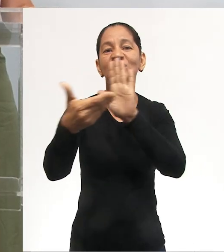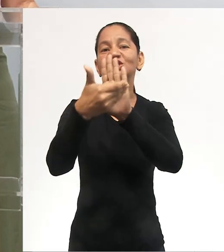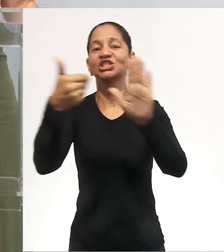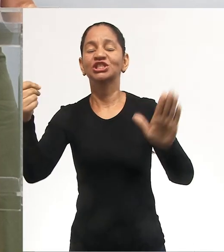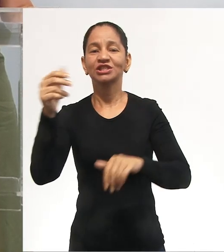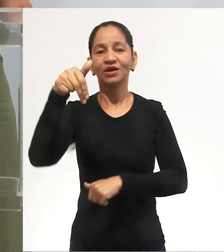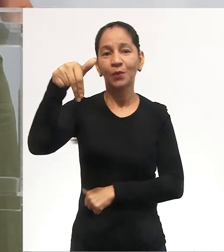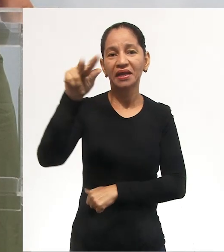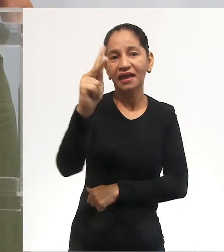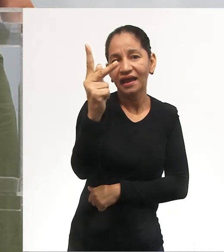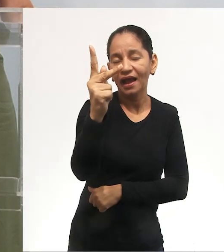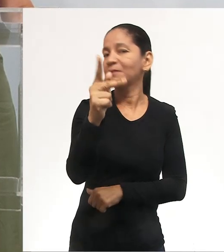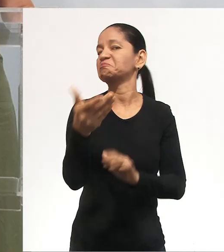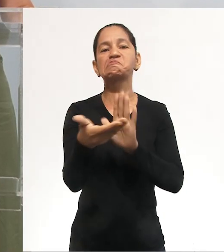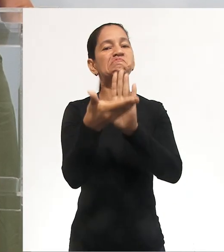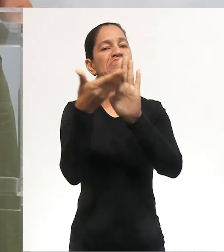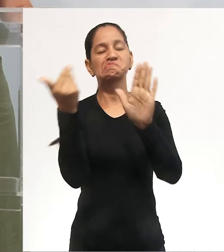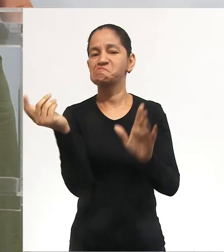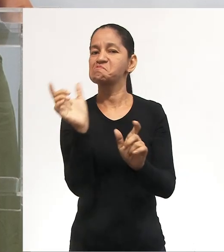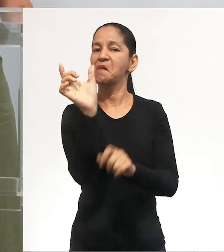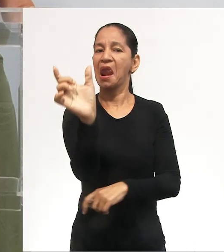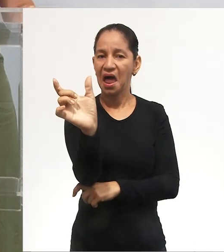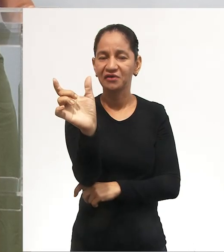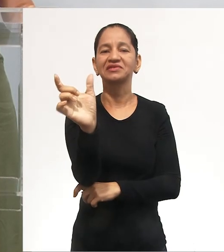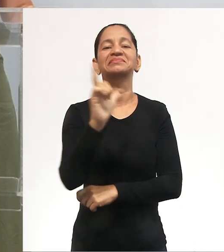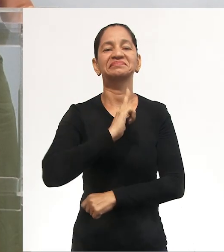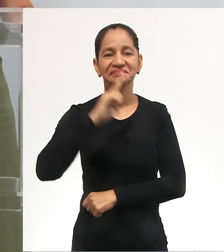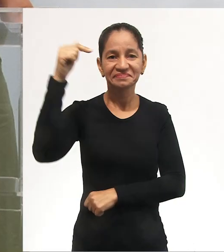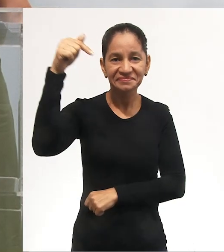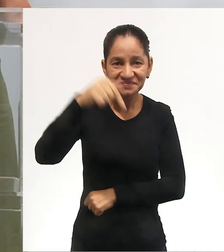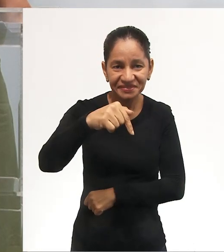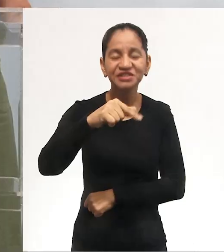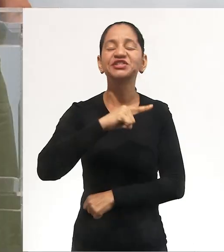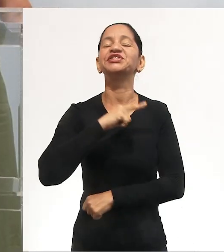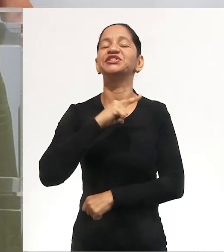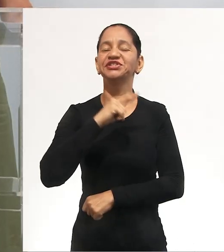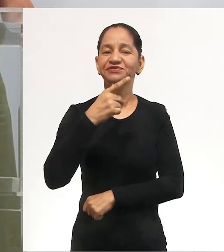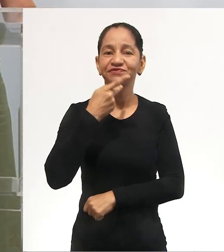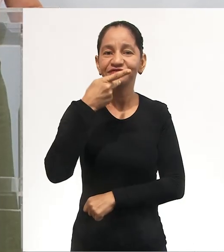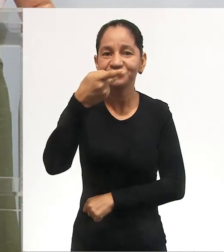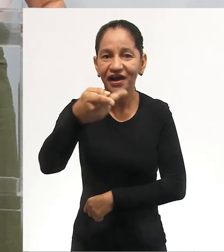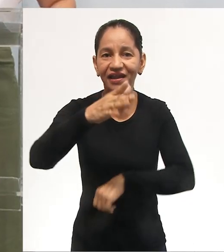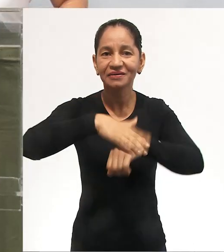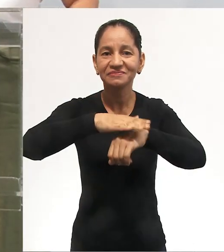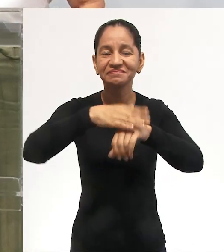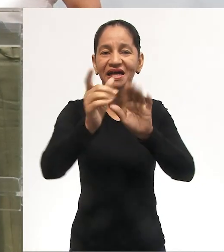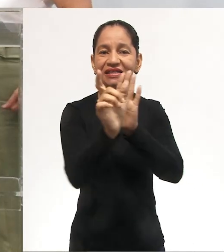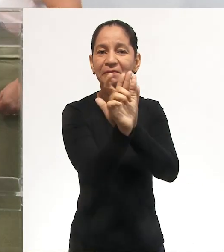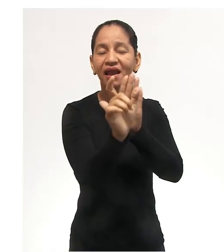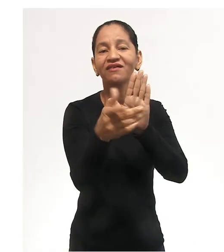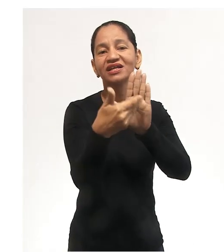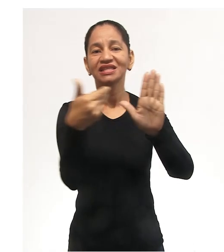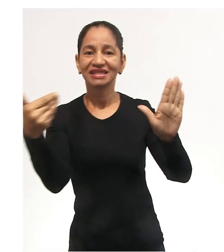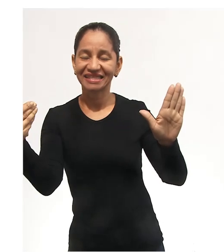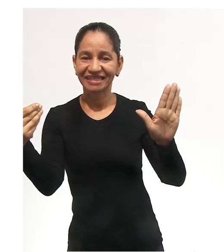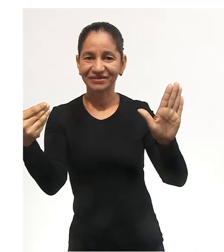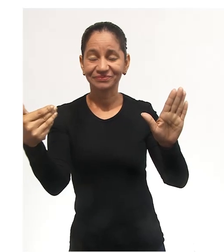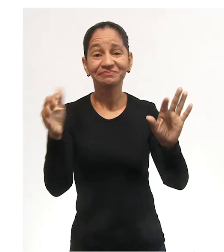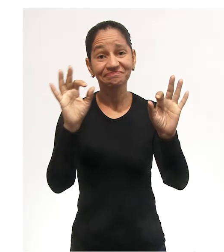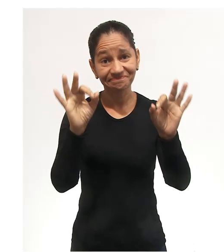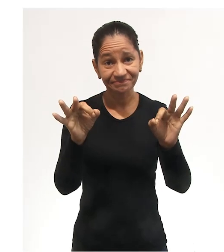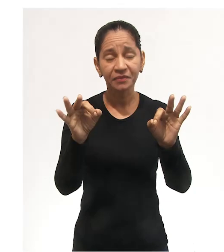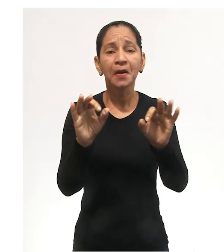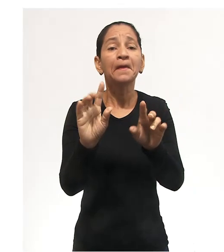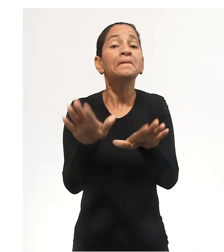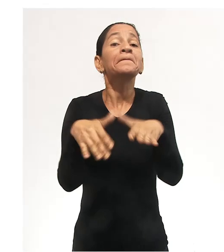né? Então, mas tem algumas regiões que é bem pronunciado, então também são variações regionais. E o que seria a